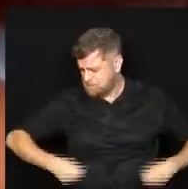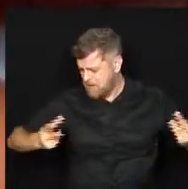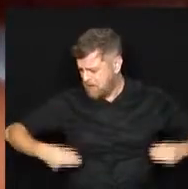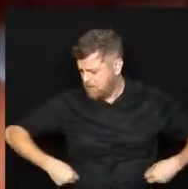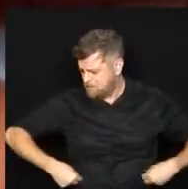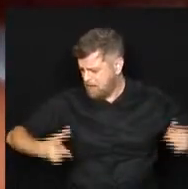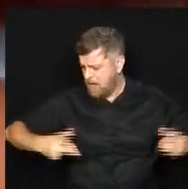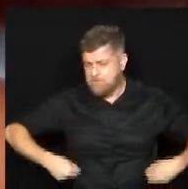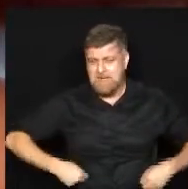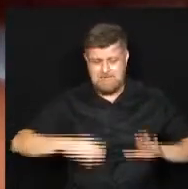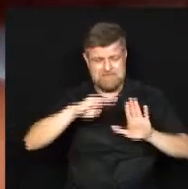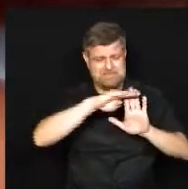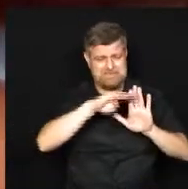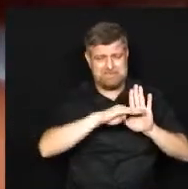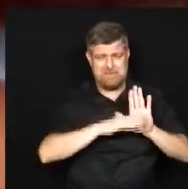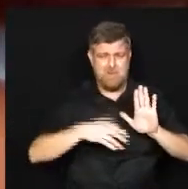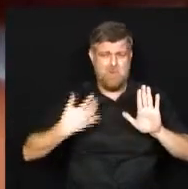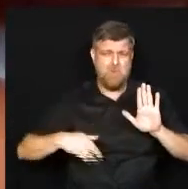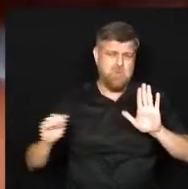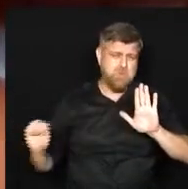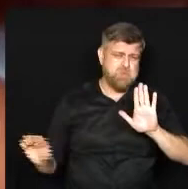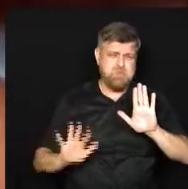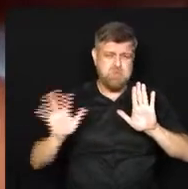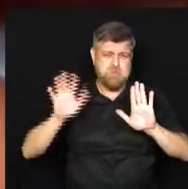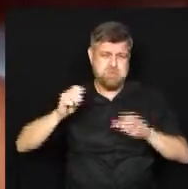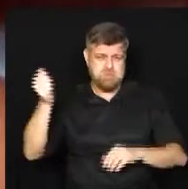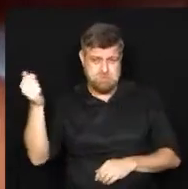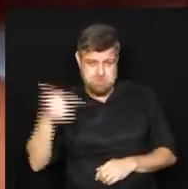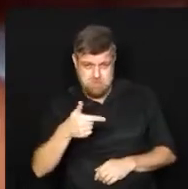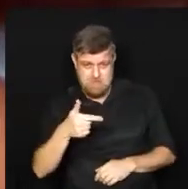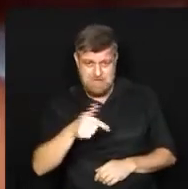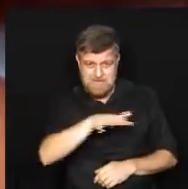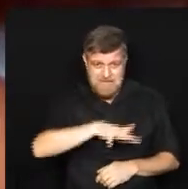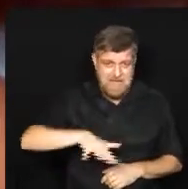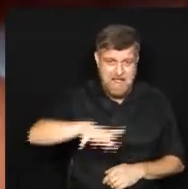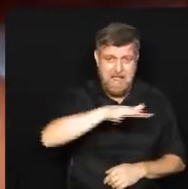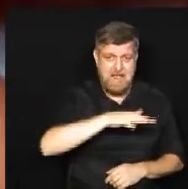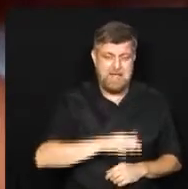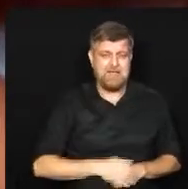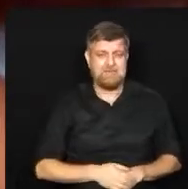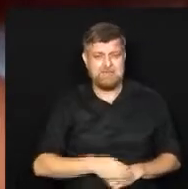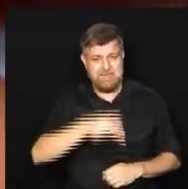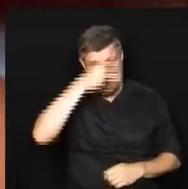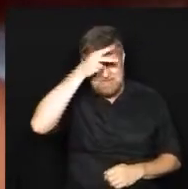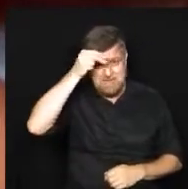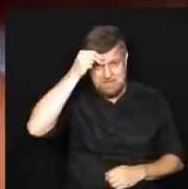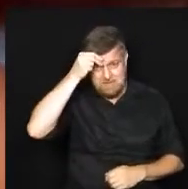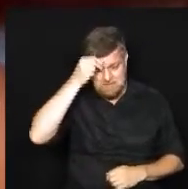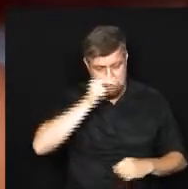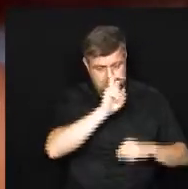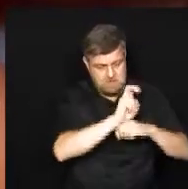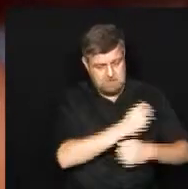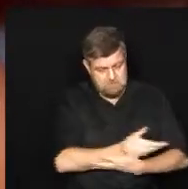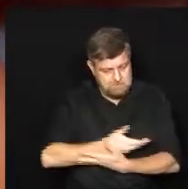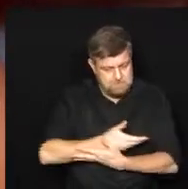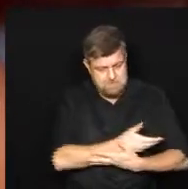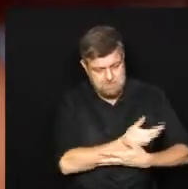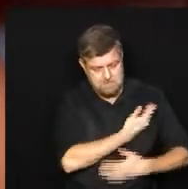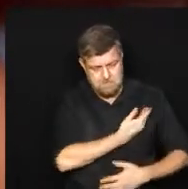capita desse programa era muito maior do que o que era investido na rede municipal, na rede